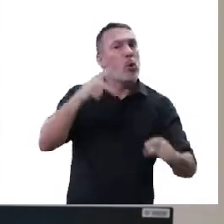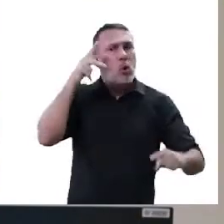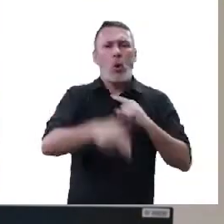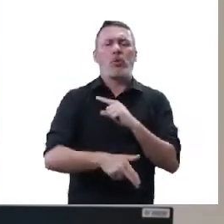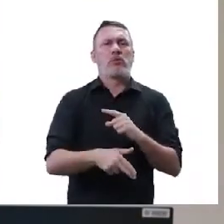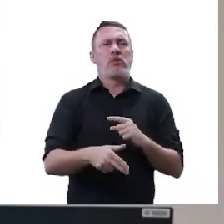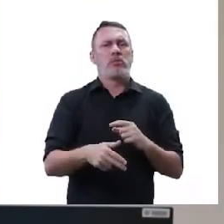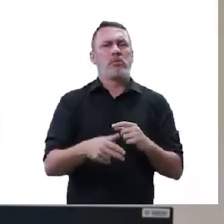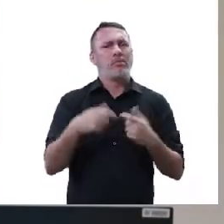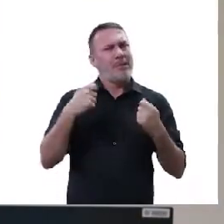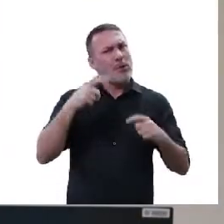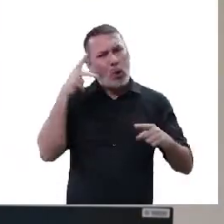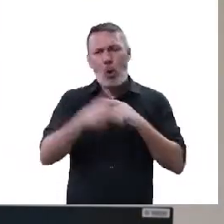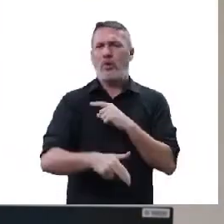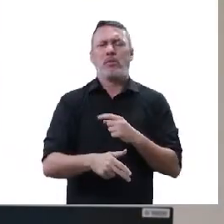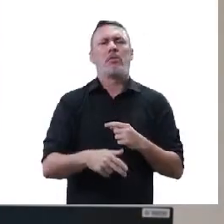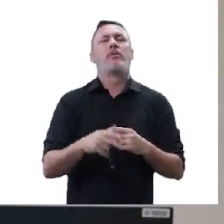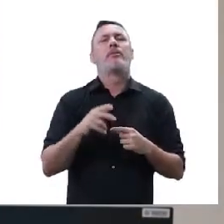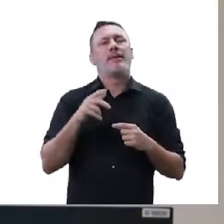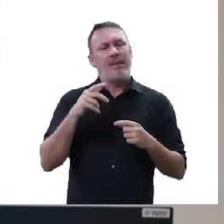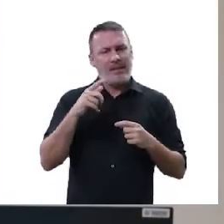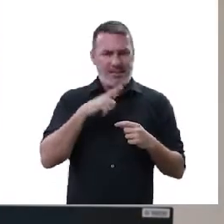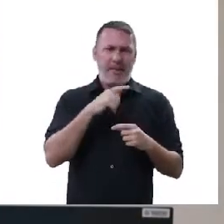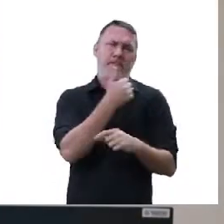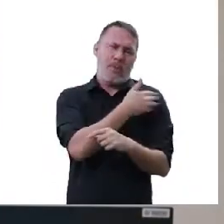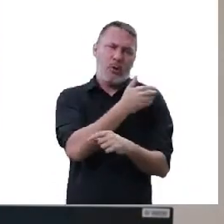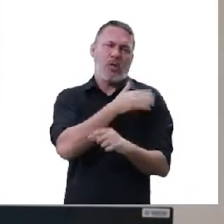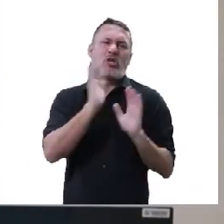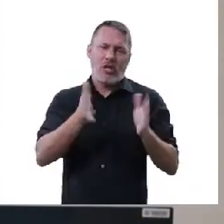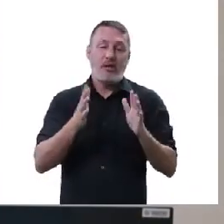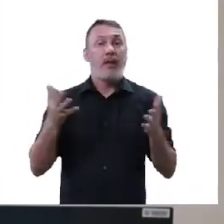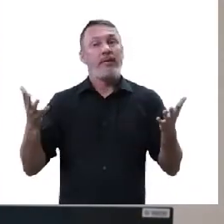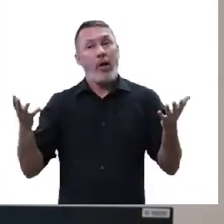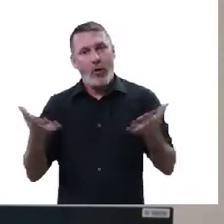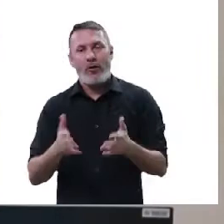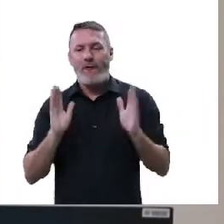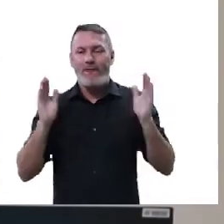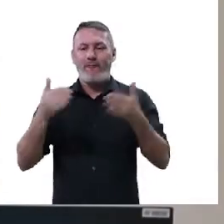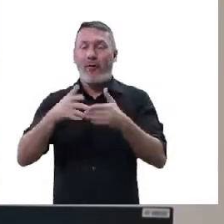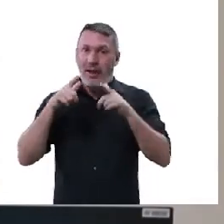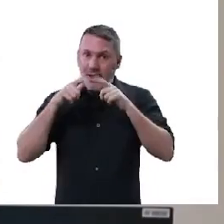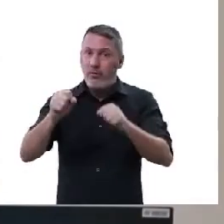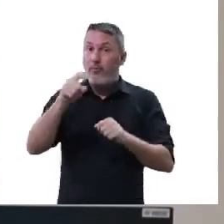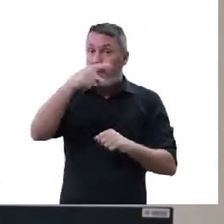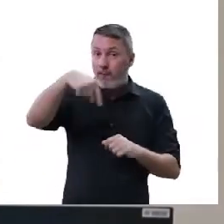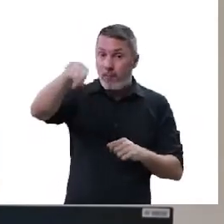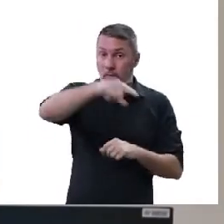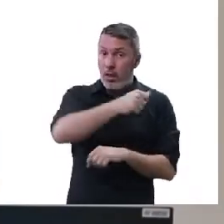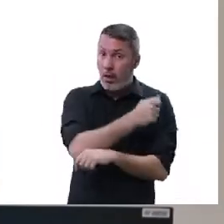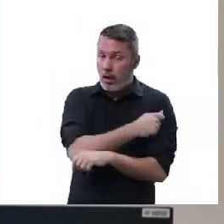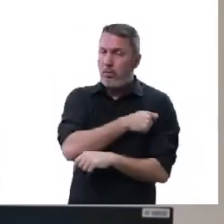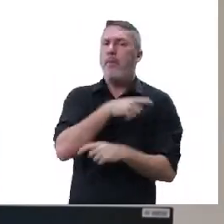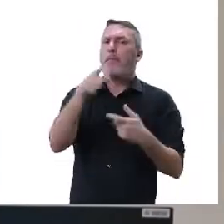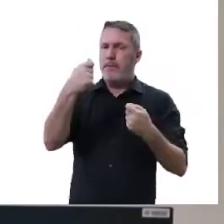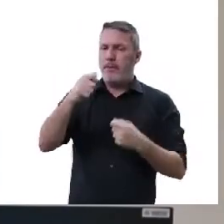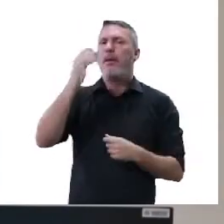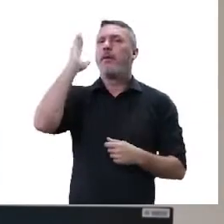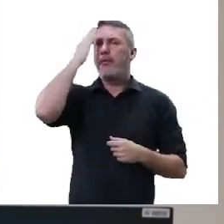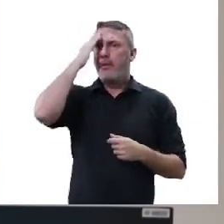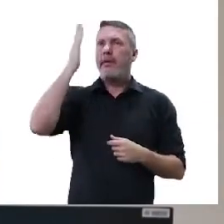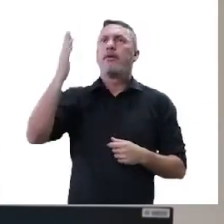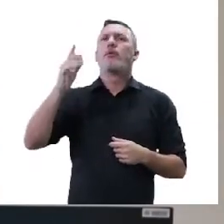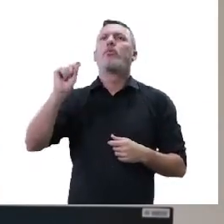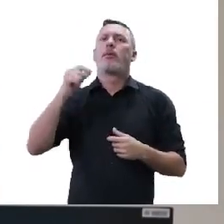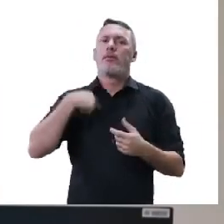todos, tantos preconceitos que precisamos trabalhar, e o linguístico também é um preconceito que você, aluno, precisa,